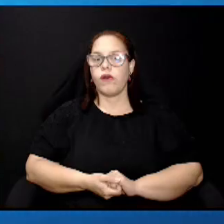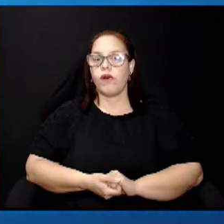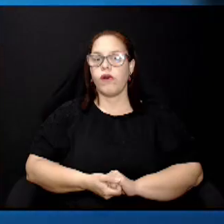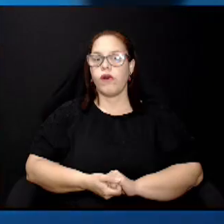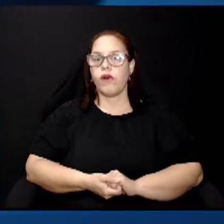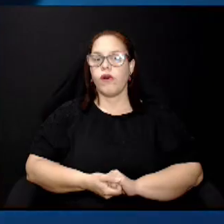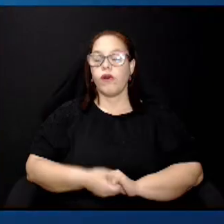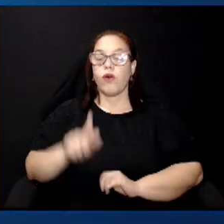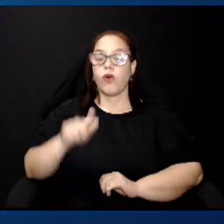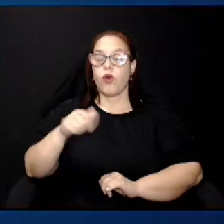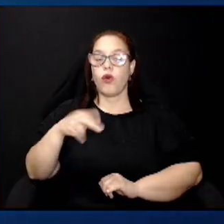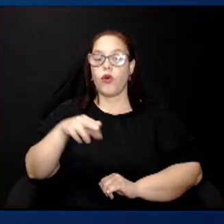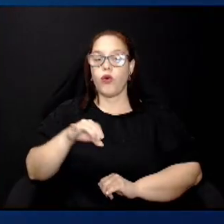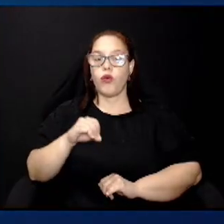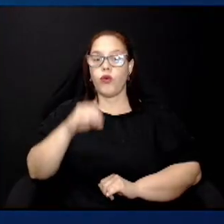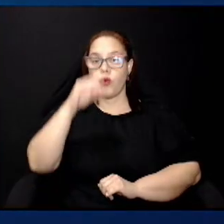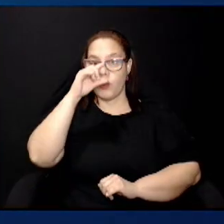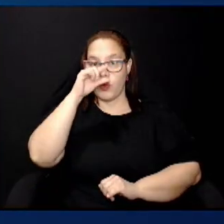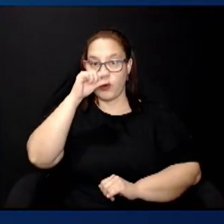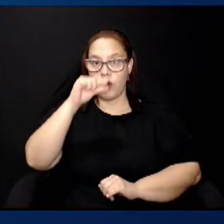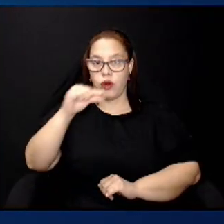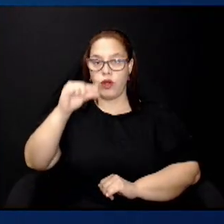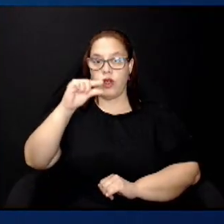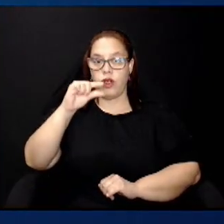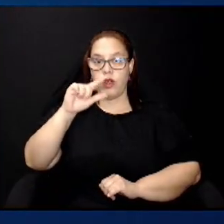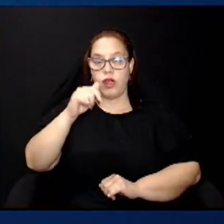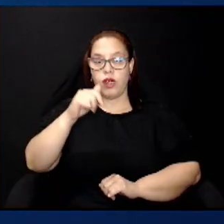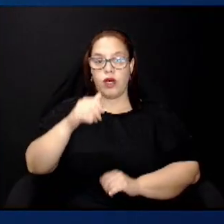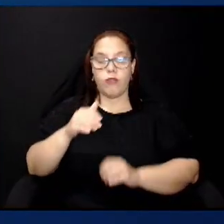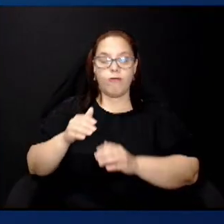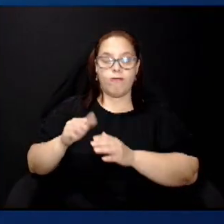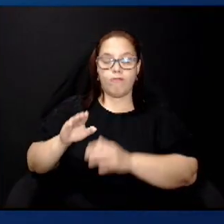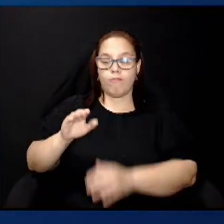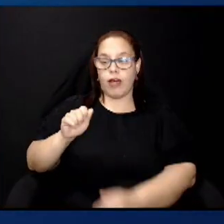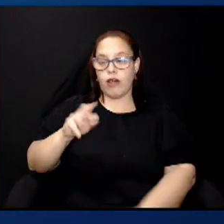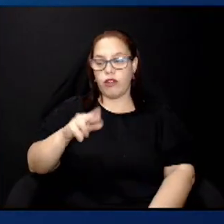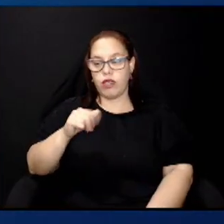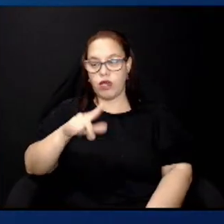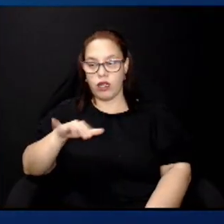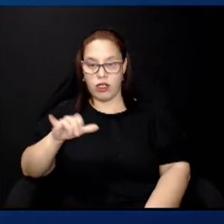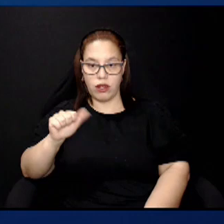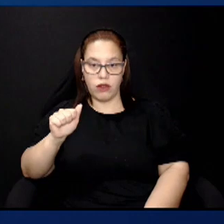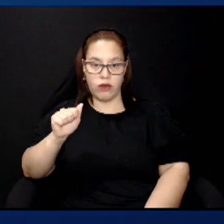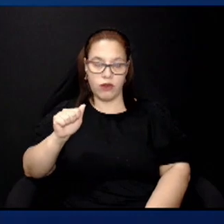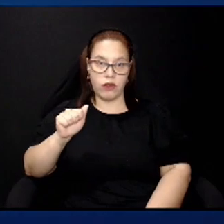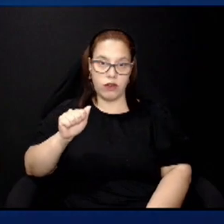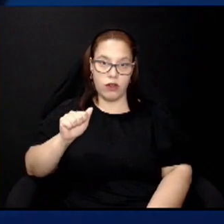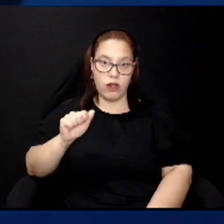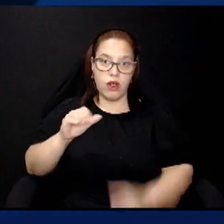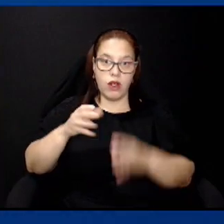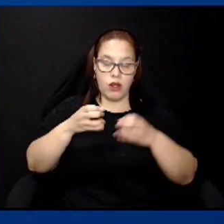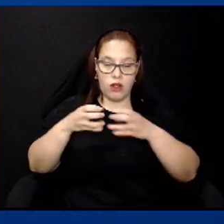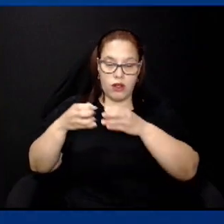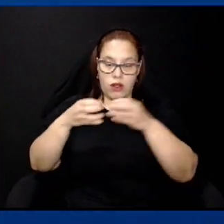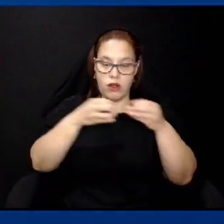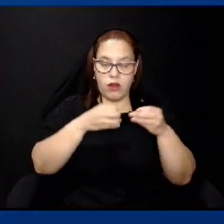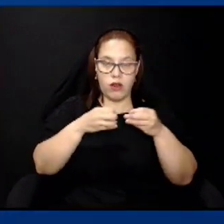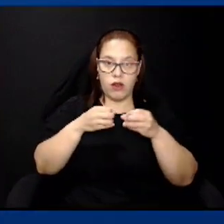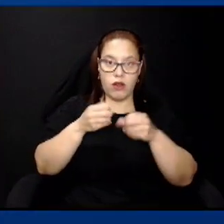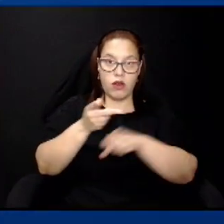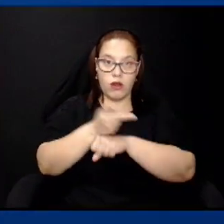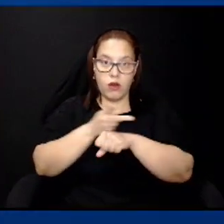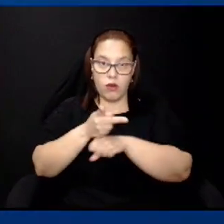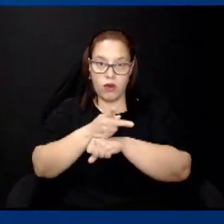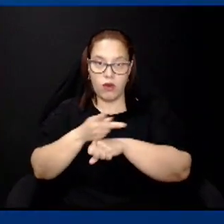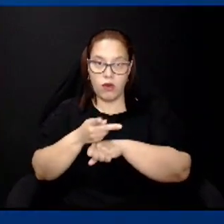Golfinhos nariz de garrafa na costa da Austrália usam esponjas marinhas como ferramentas para caçar. Um estudo